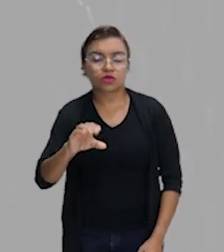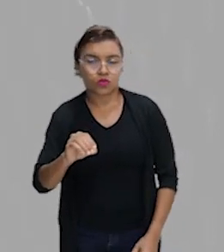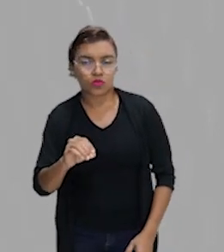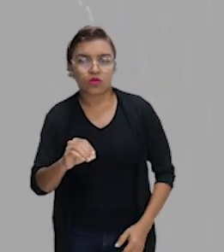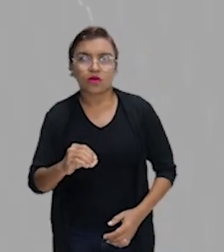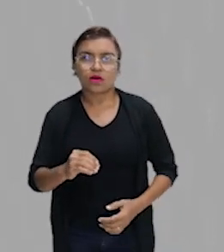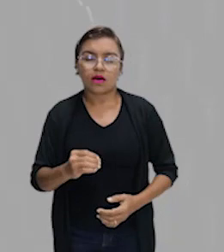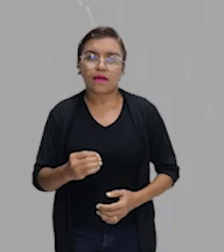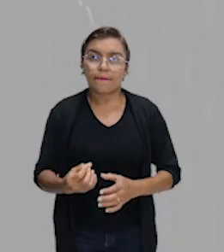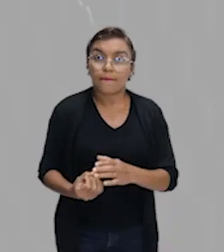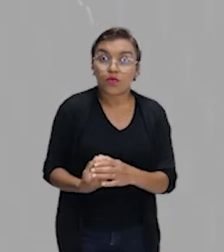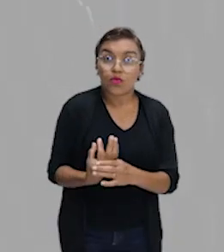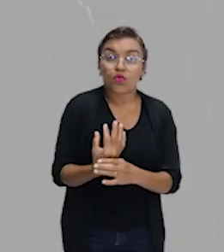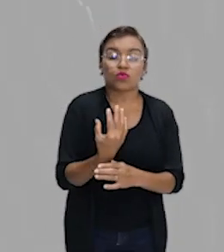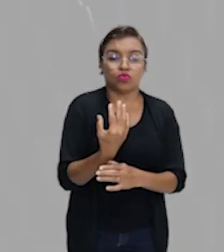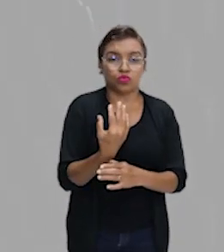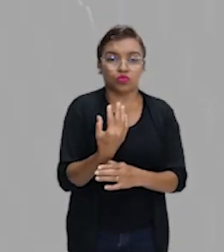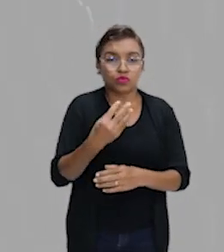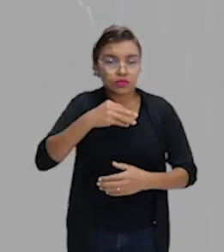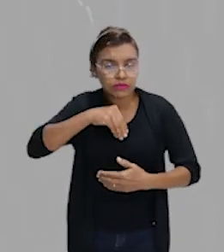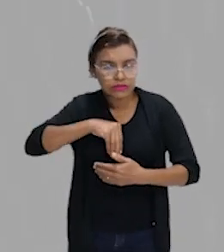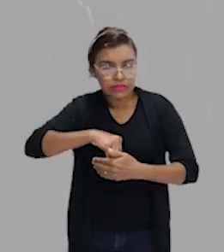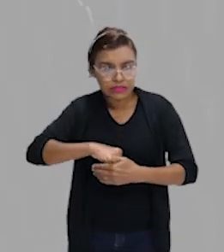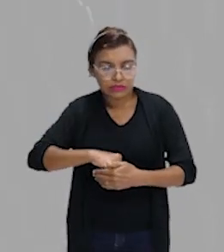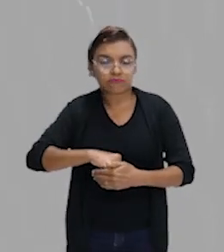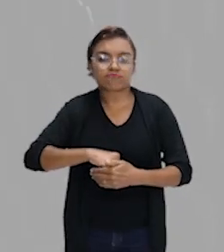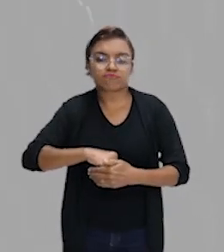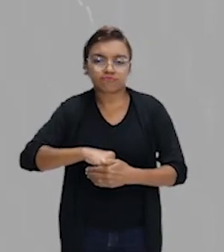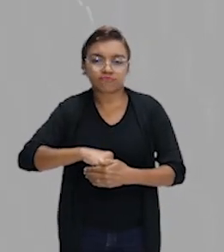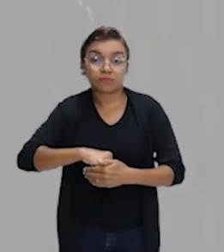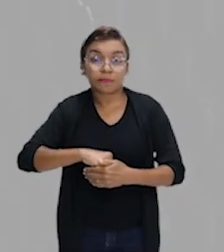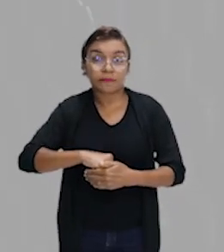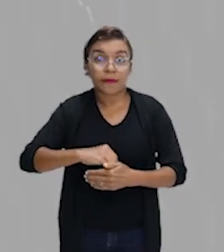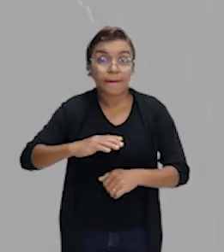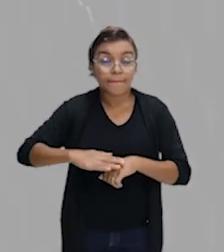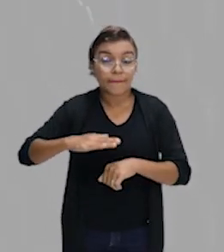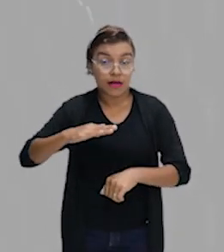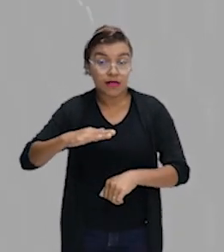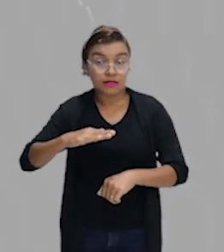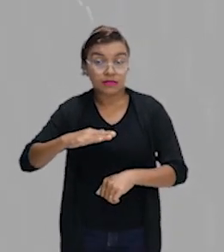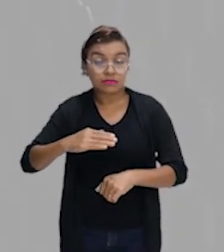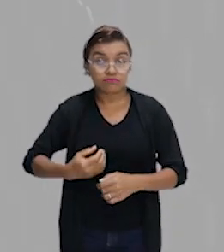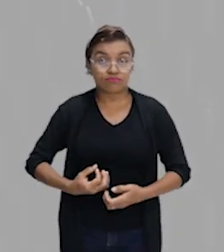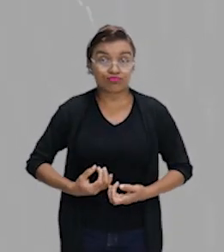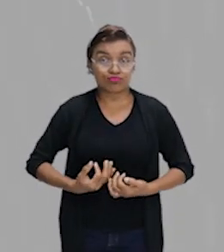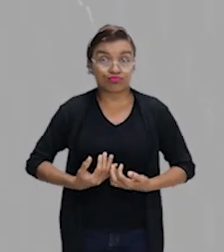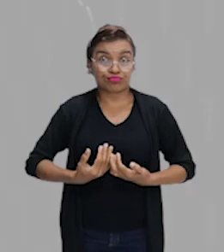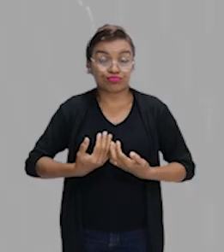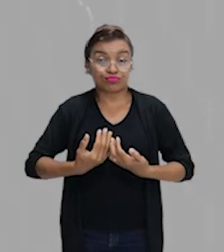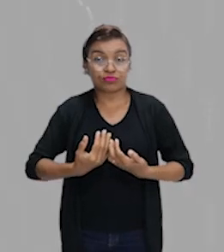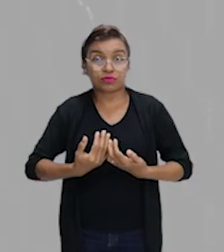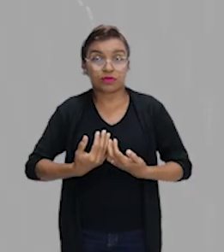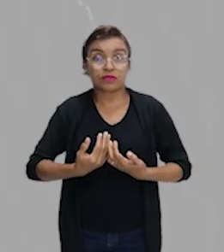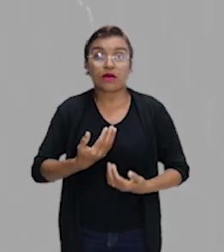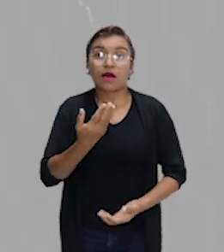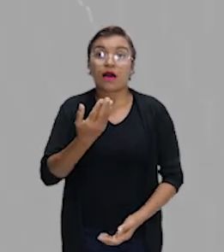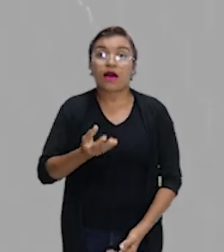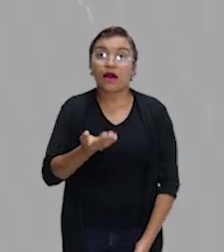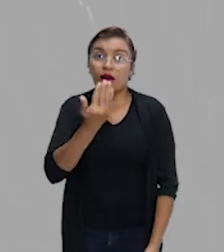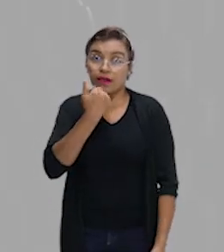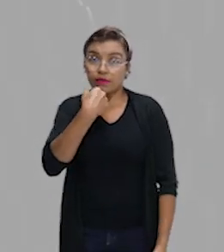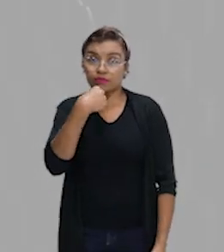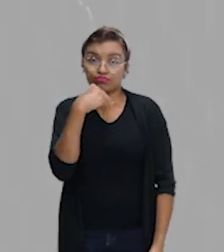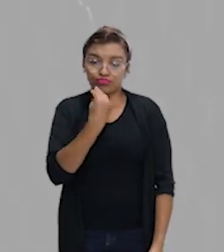clorídrico, certo? Então o estômago vai produzir mais suco gástrico para começar a digestão